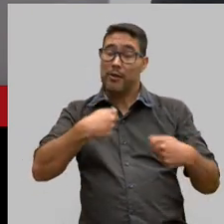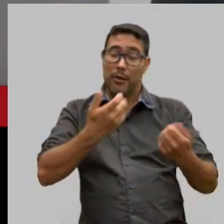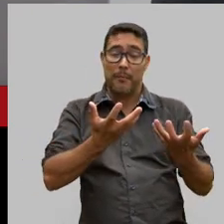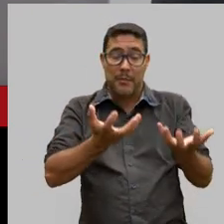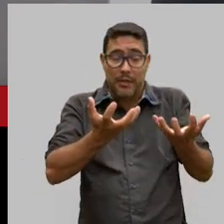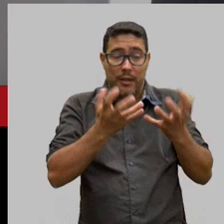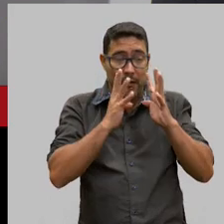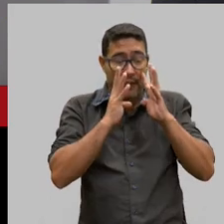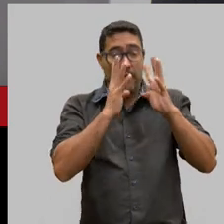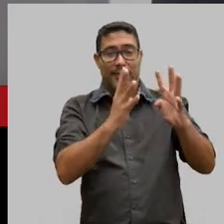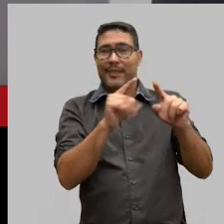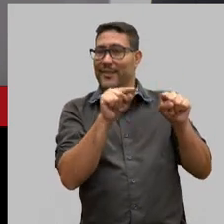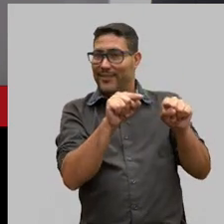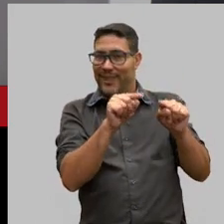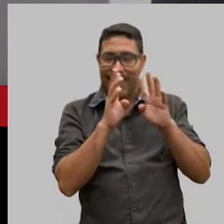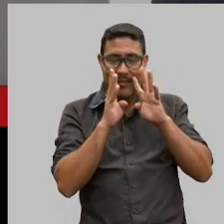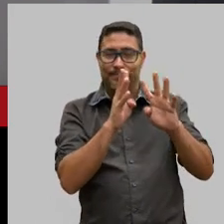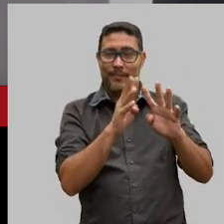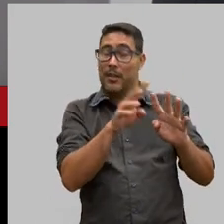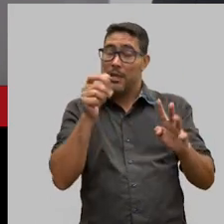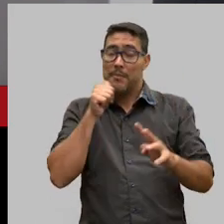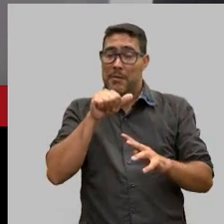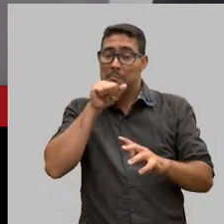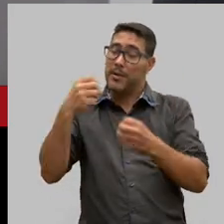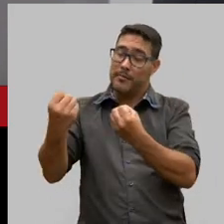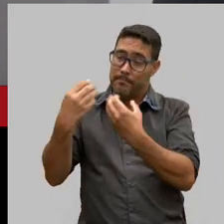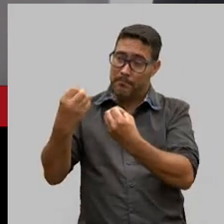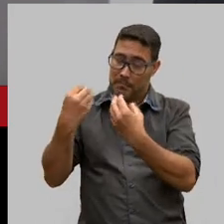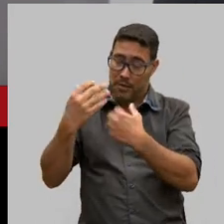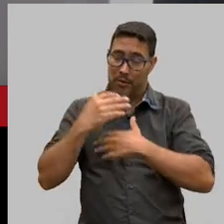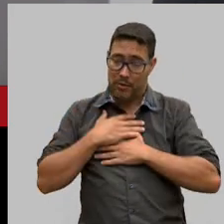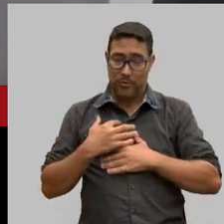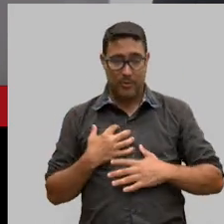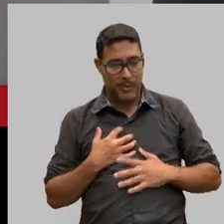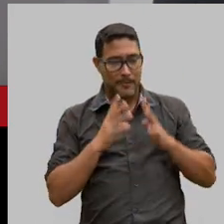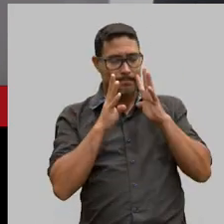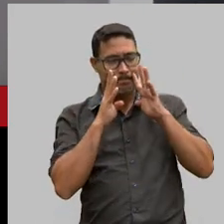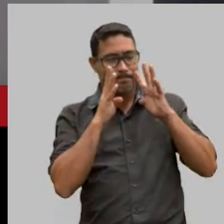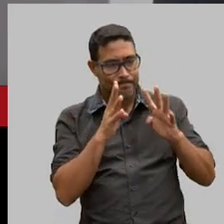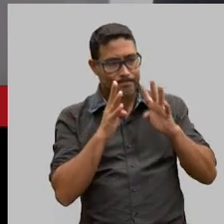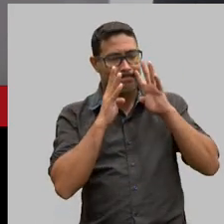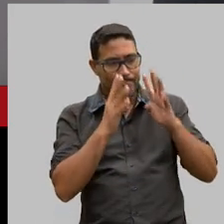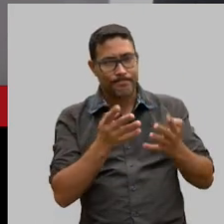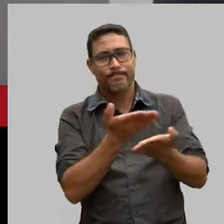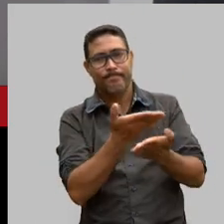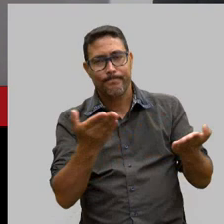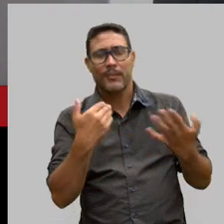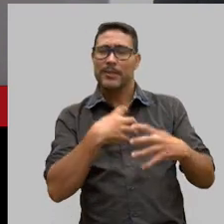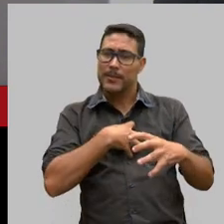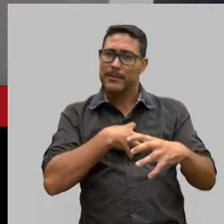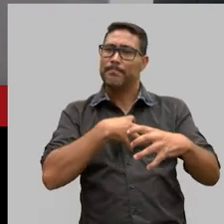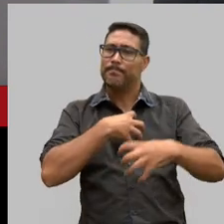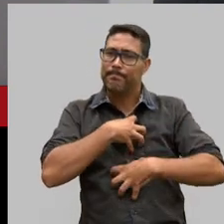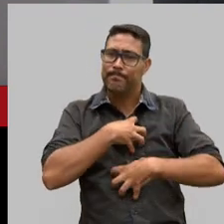me ensinou que eu pudesse como pessoa e como educador dar atenção eu tento estar próximo dos alunos dentro das minhas